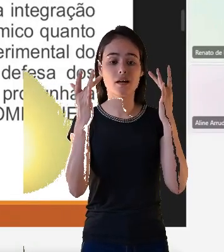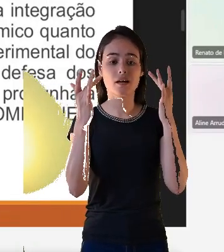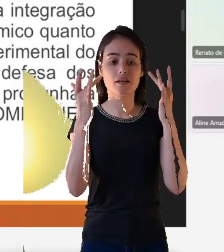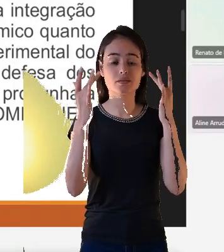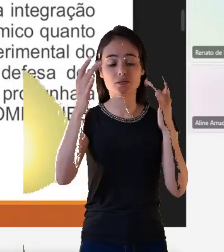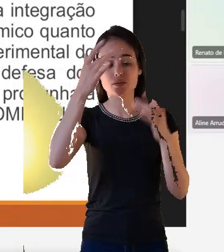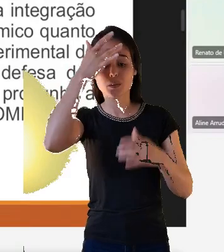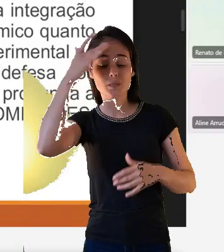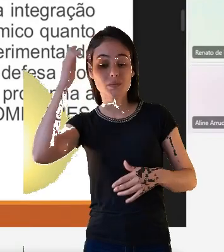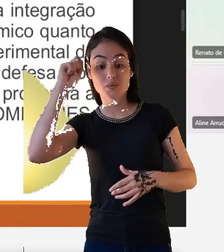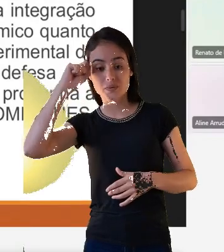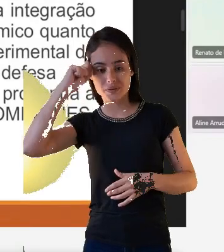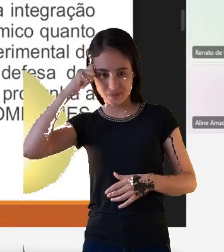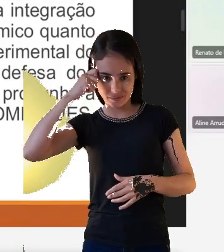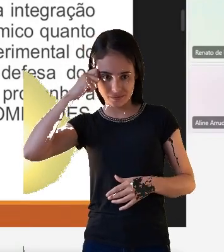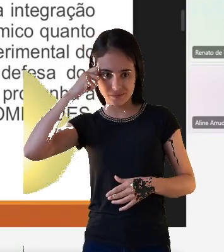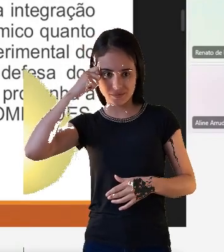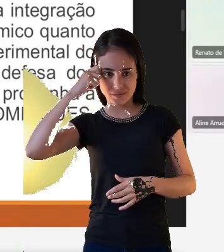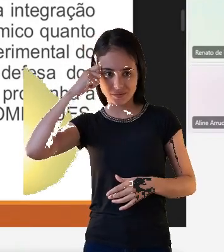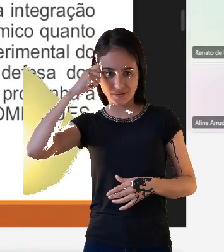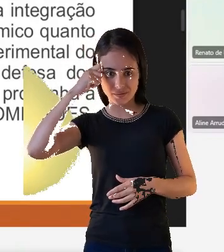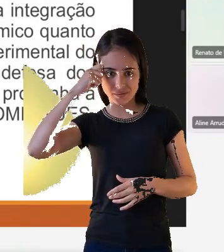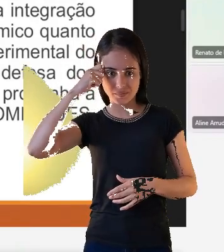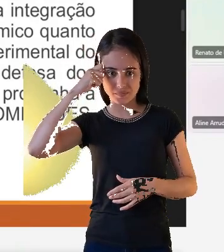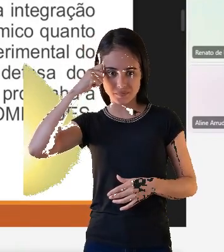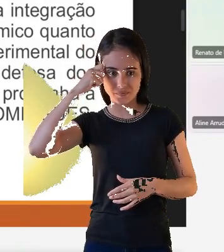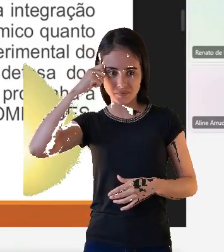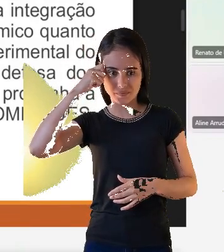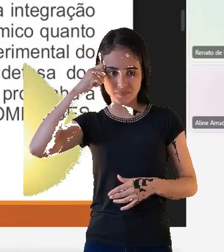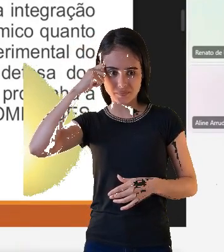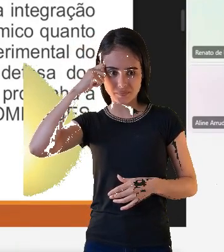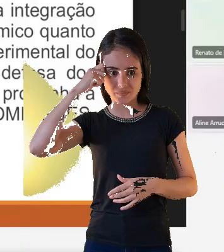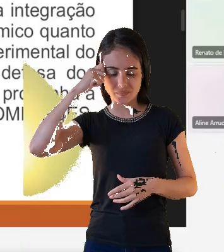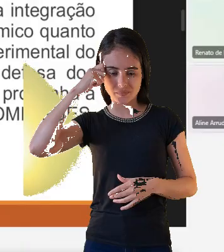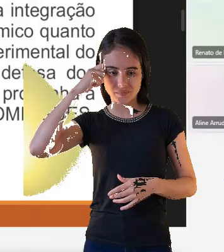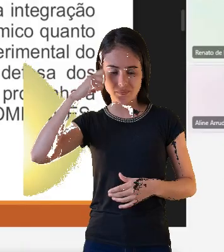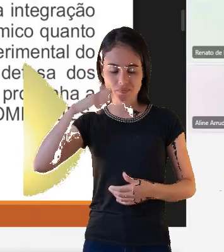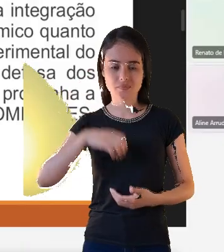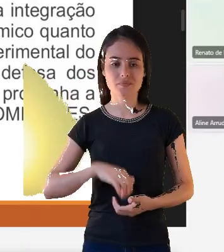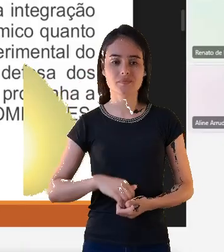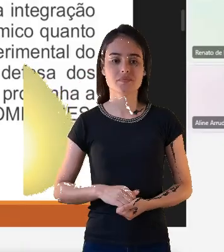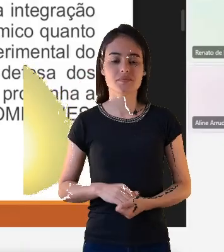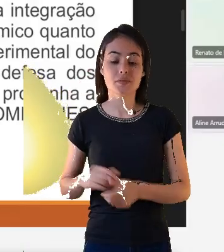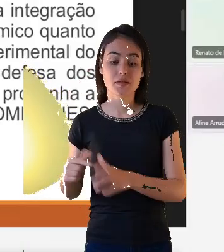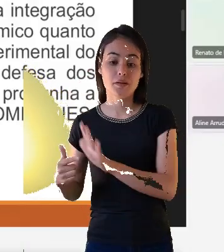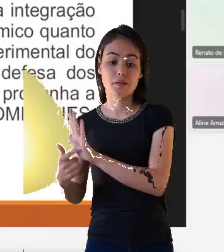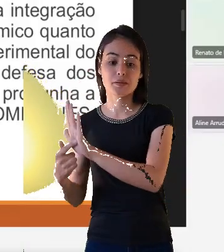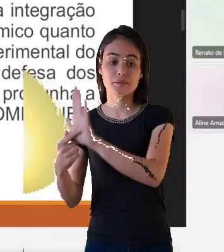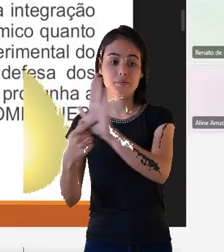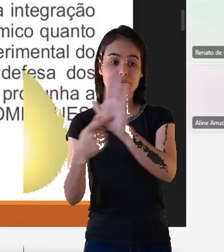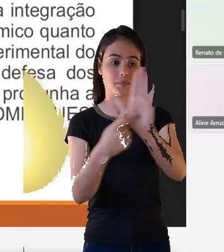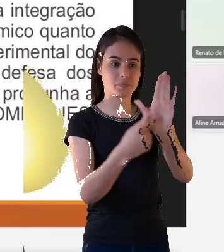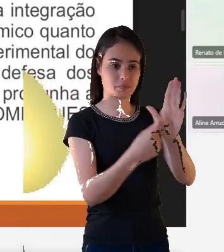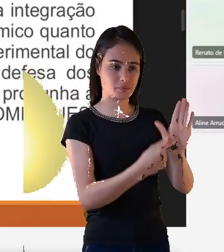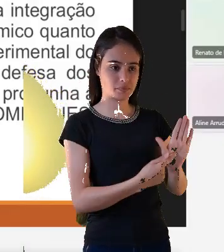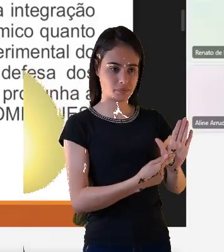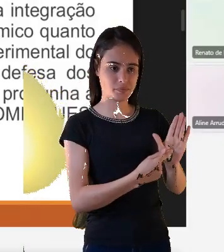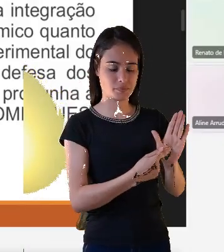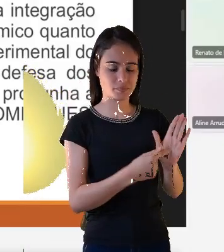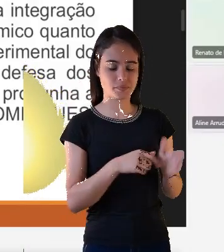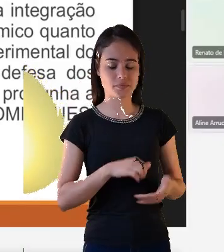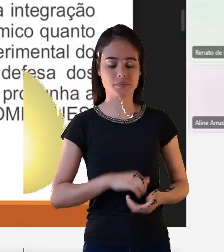era, além de criar espetáculos